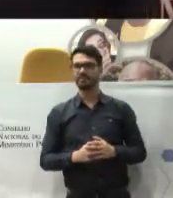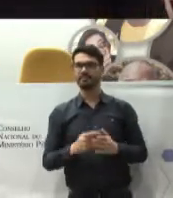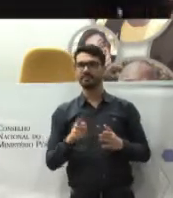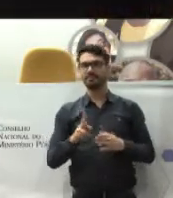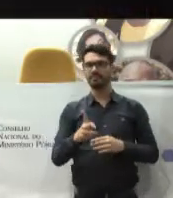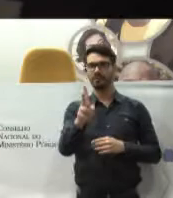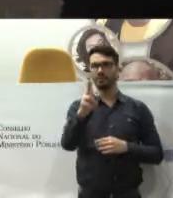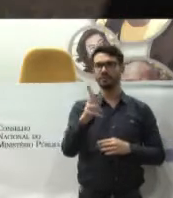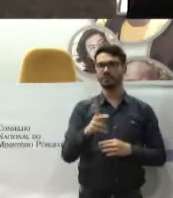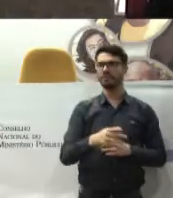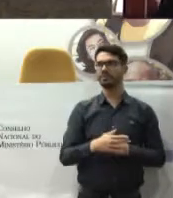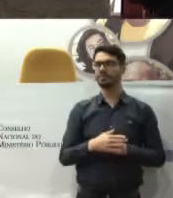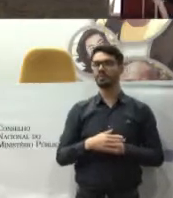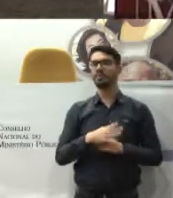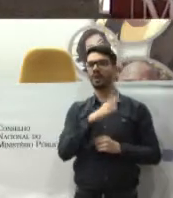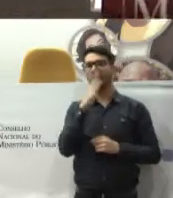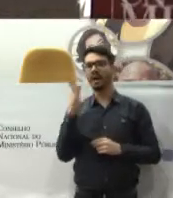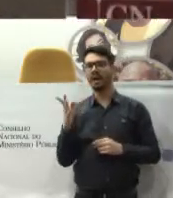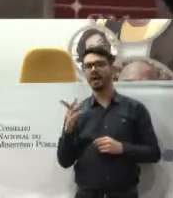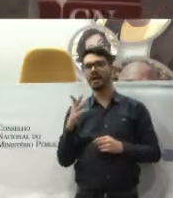painel. Obrigado.